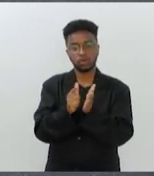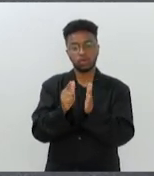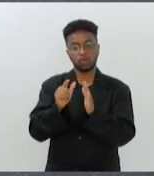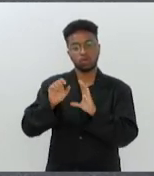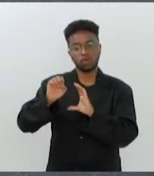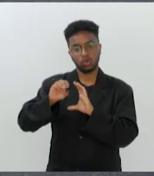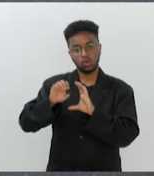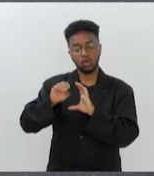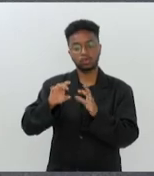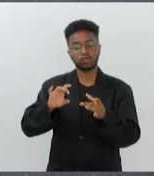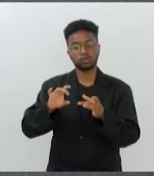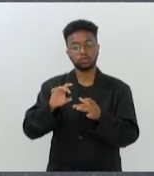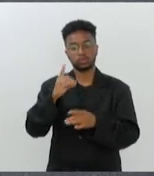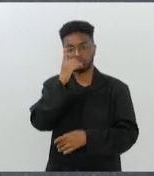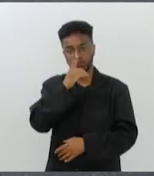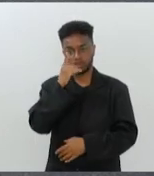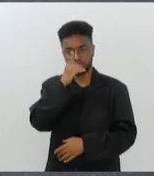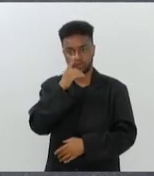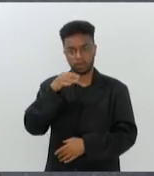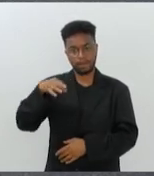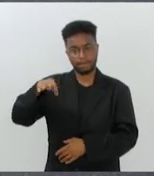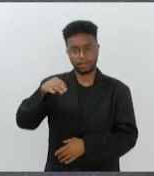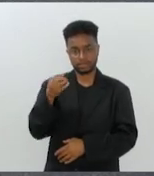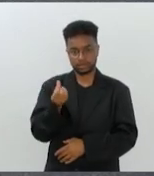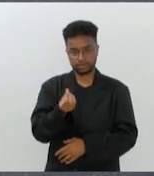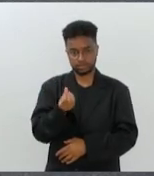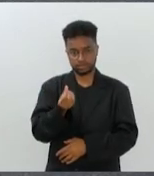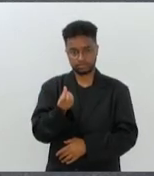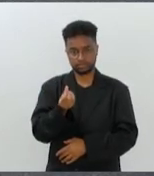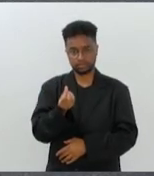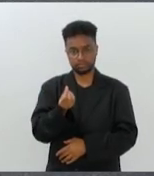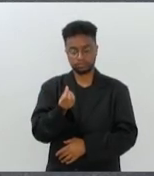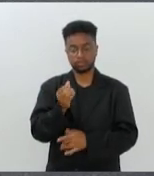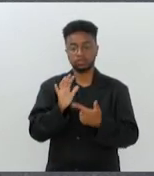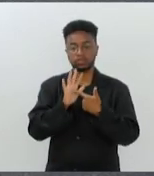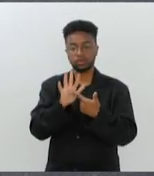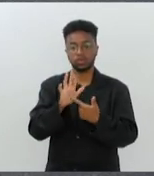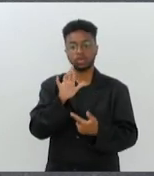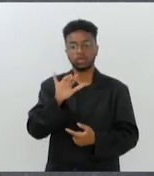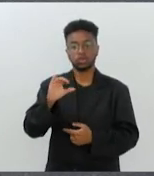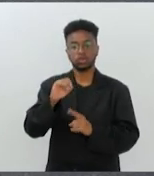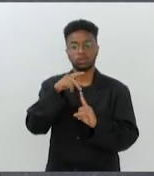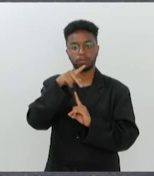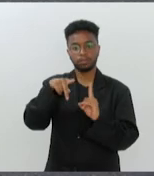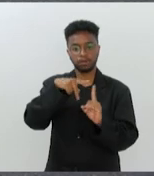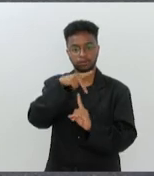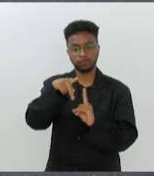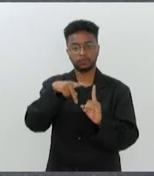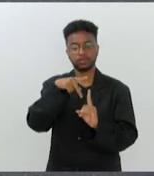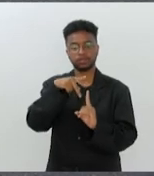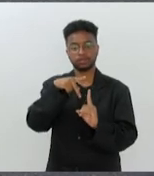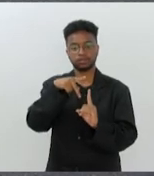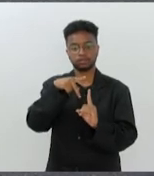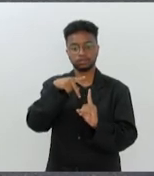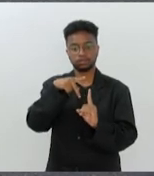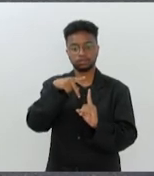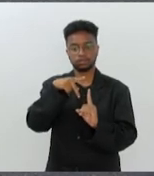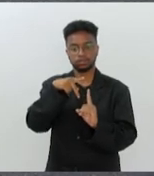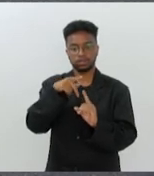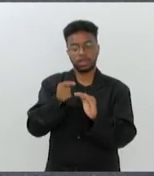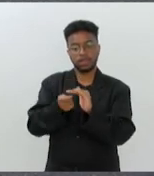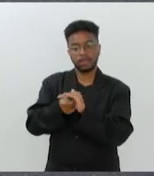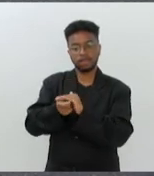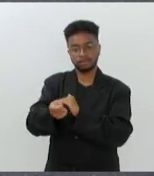Jardim, domingo, página 6, que o Rio Previdência estava